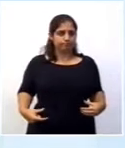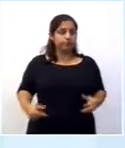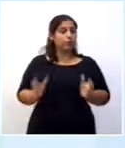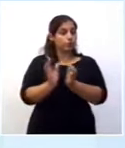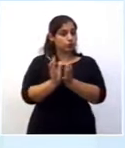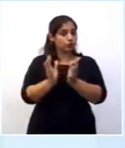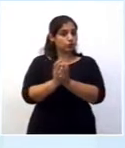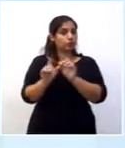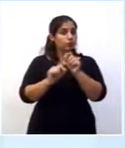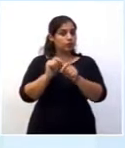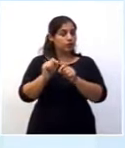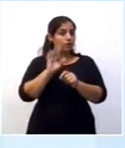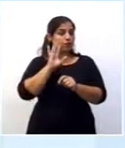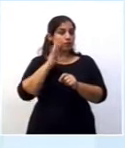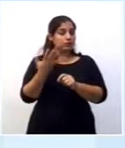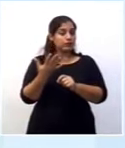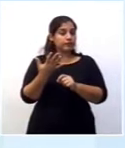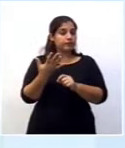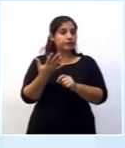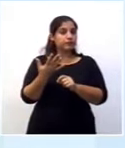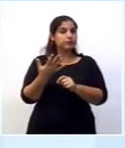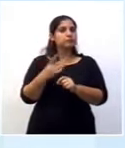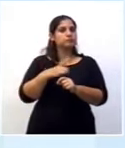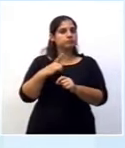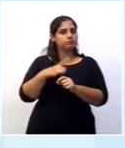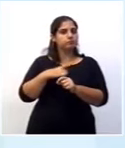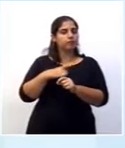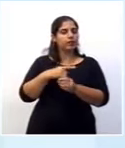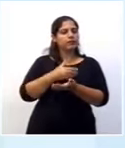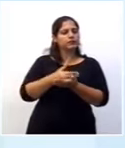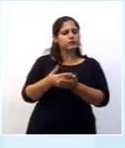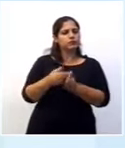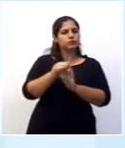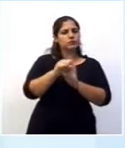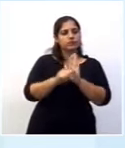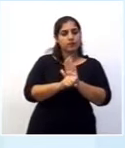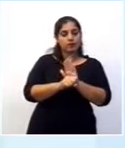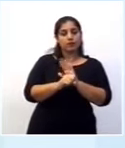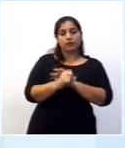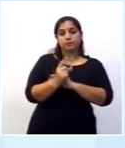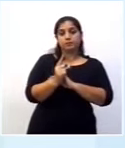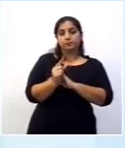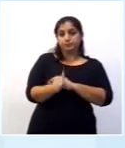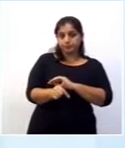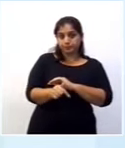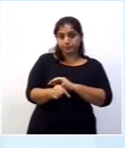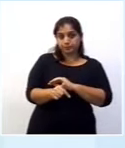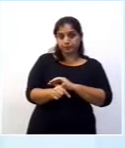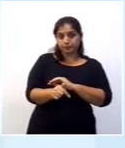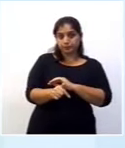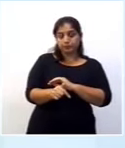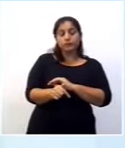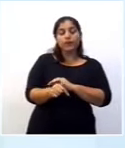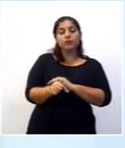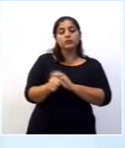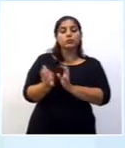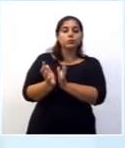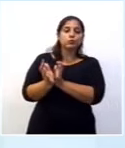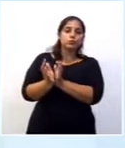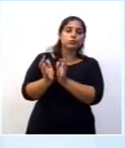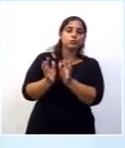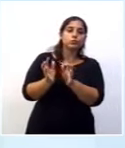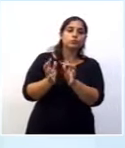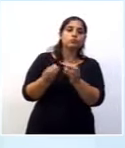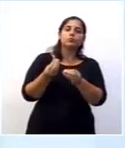de bandeiras, ele acontece aí, né? Tem um início no século XVII e esse movimento de